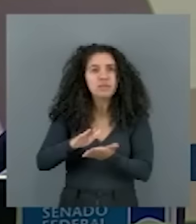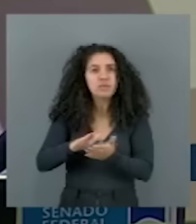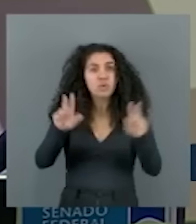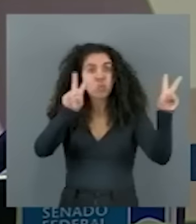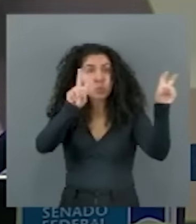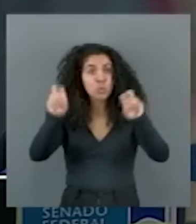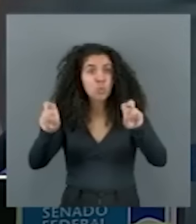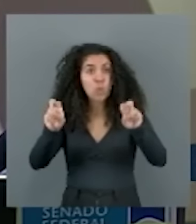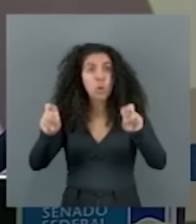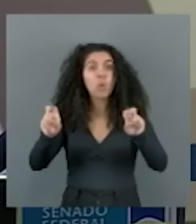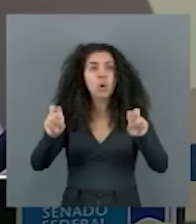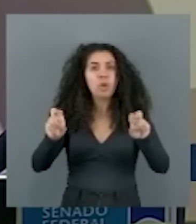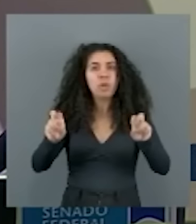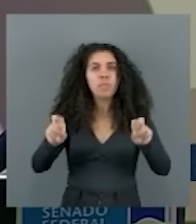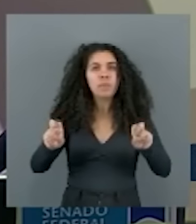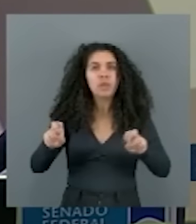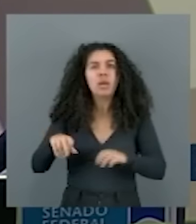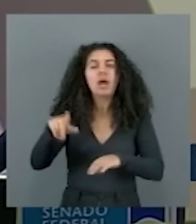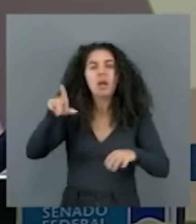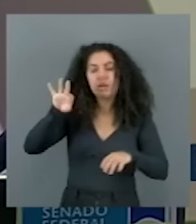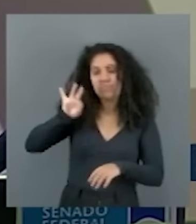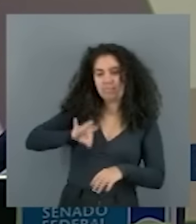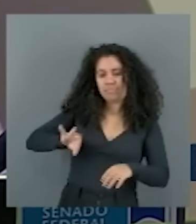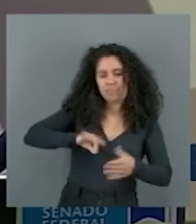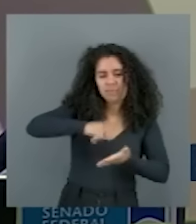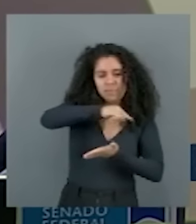relacionados à questão da desoneração da folha.